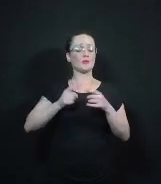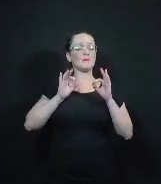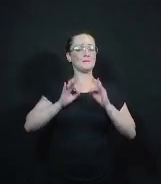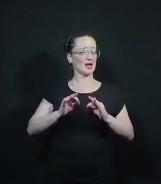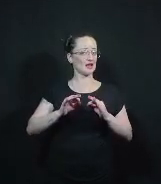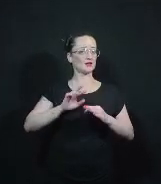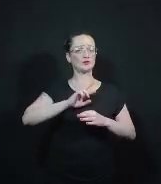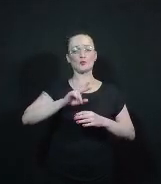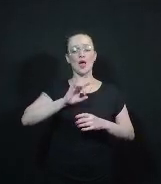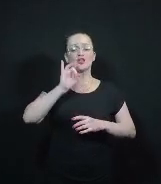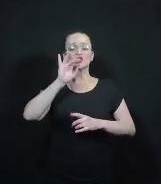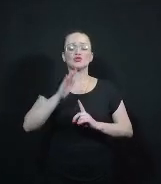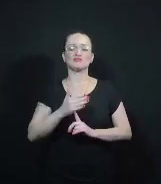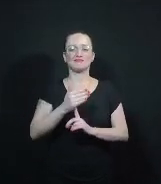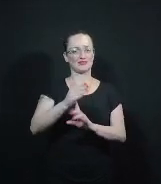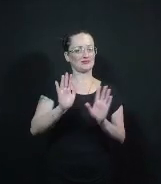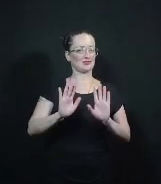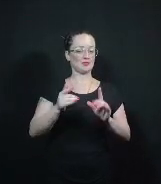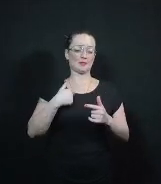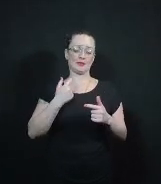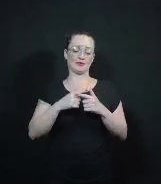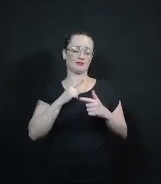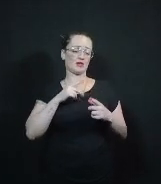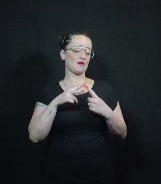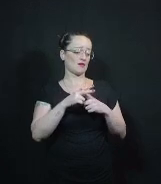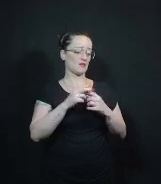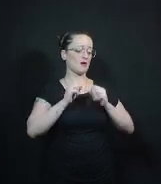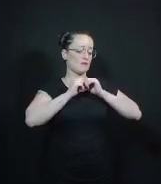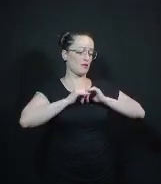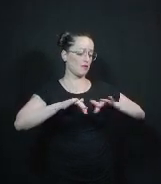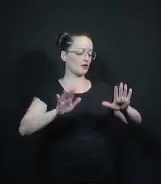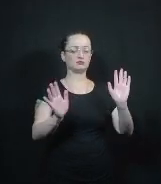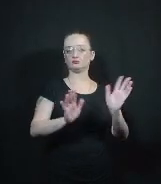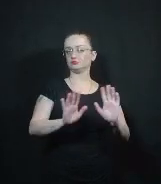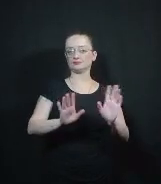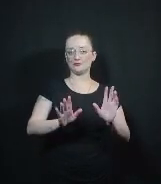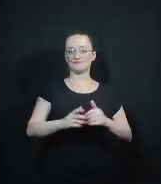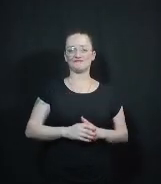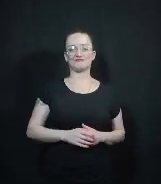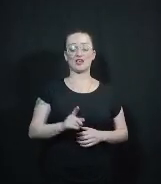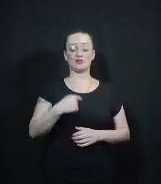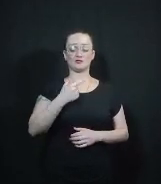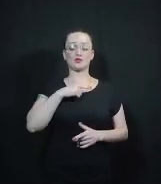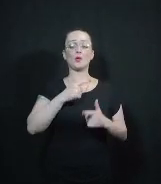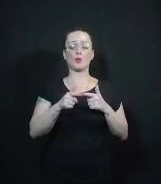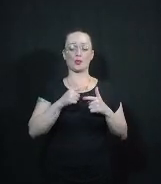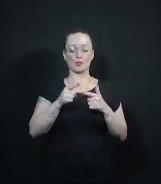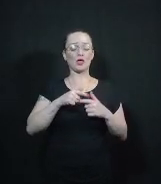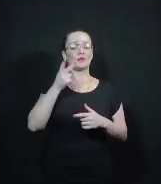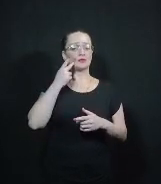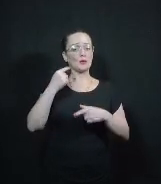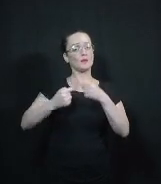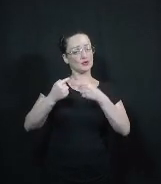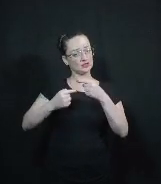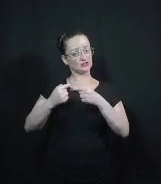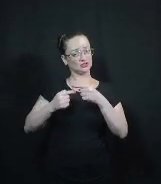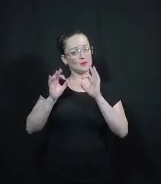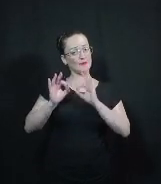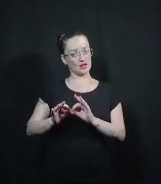é apenas porque eu tenho uma ferramenta que gera efeitos perversos. A gente tem um problema de natureza política. E se eu